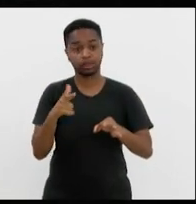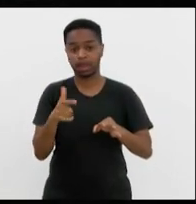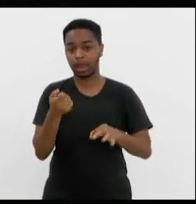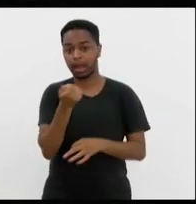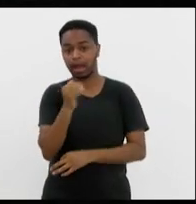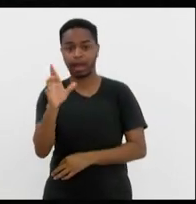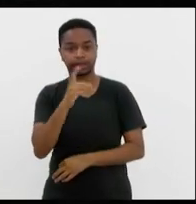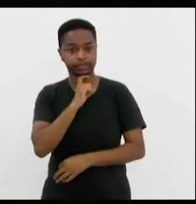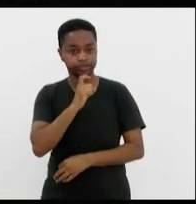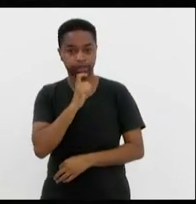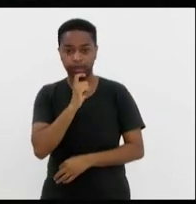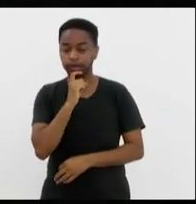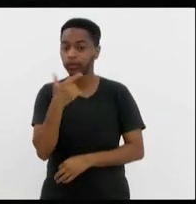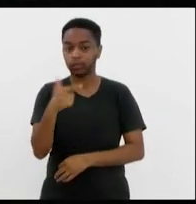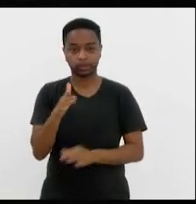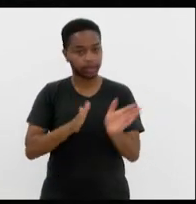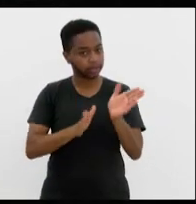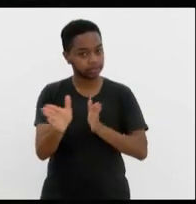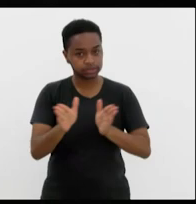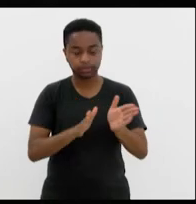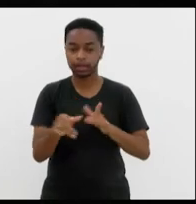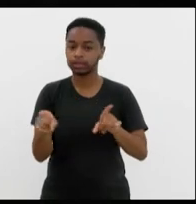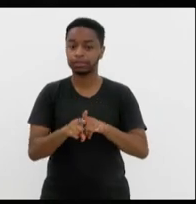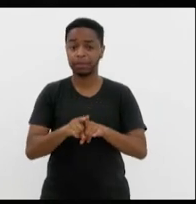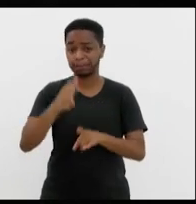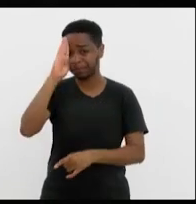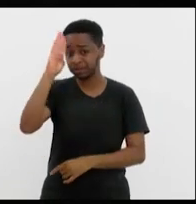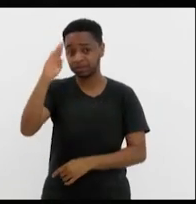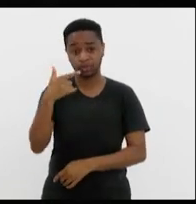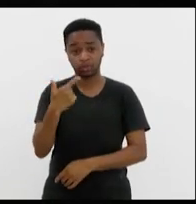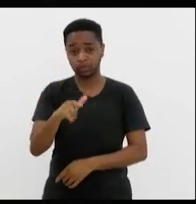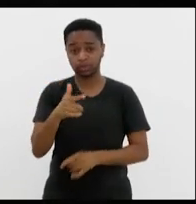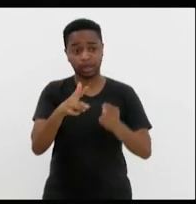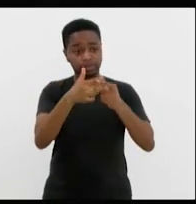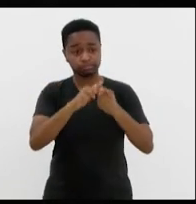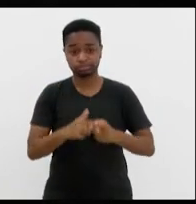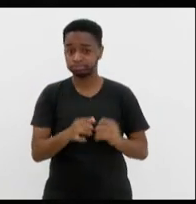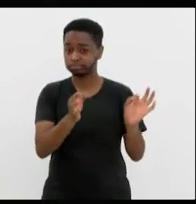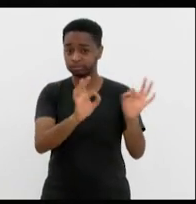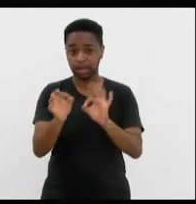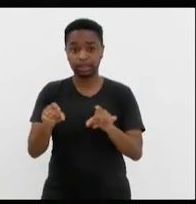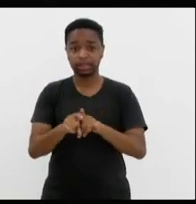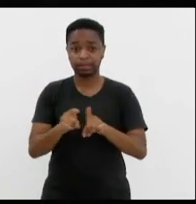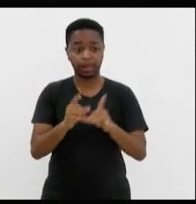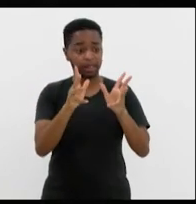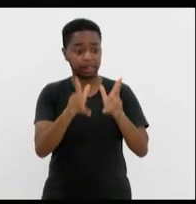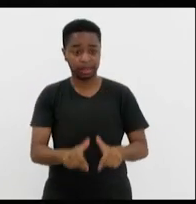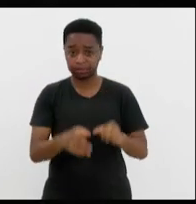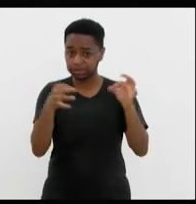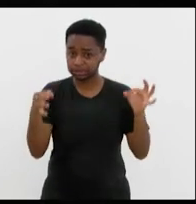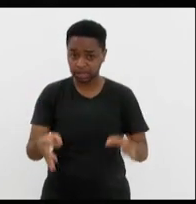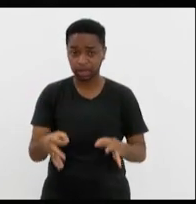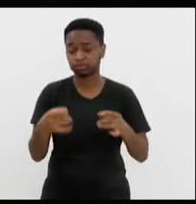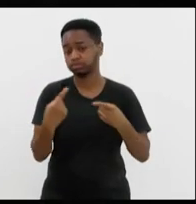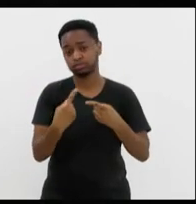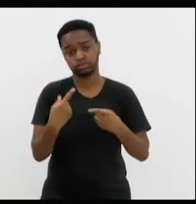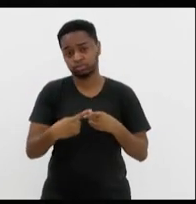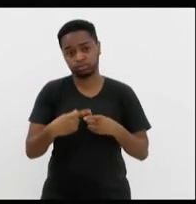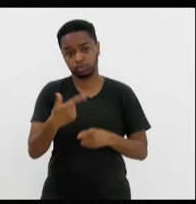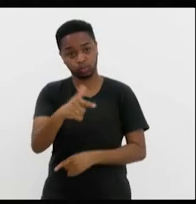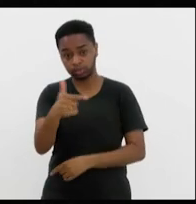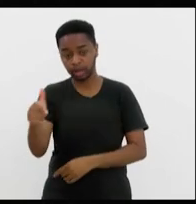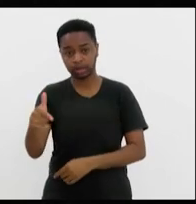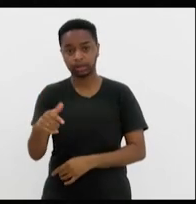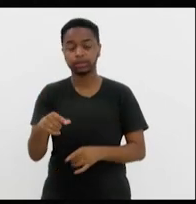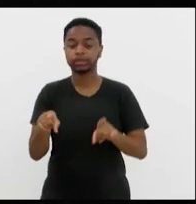ar-condicionado, não tem acessibilidade e tampouco tem manutenção e detetização em dia. O presidente